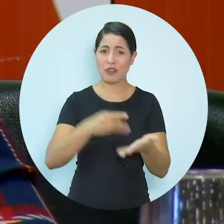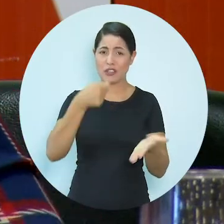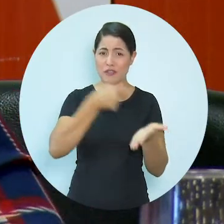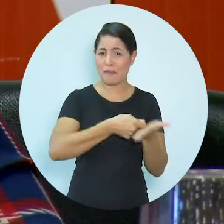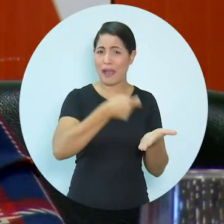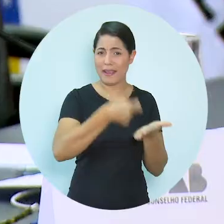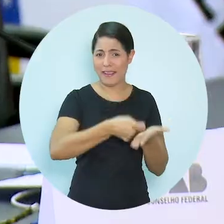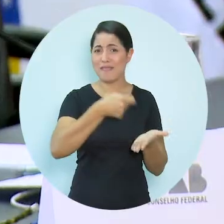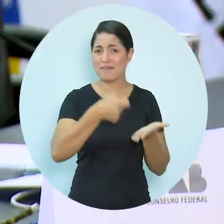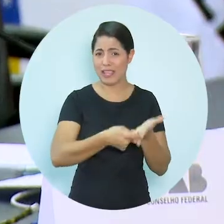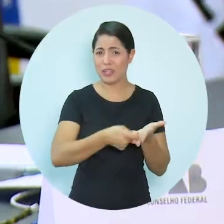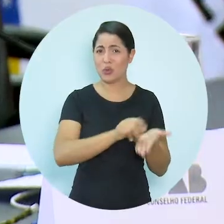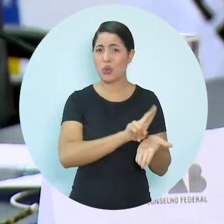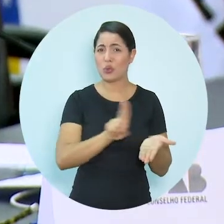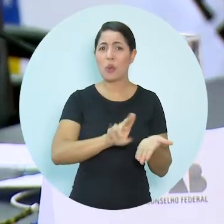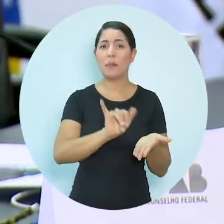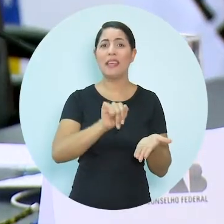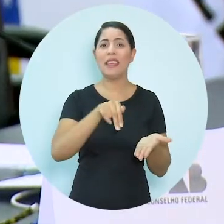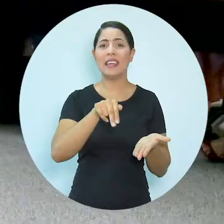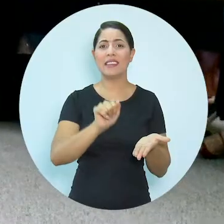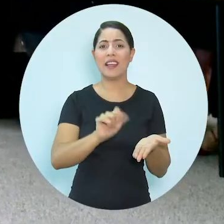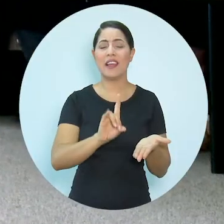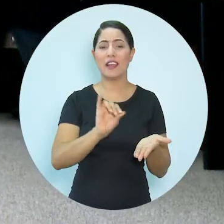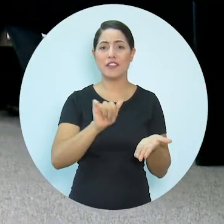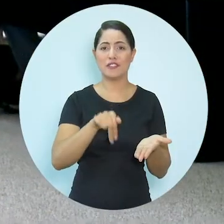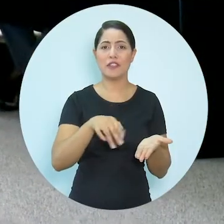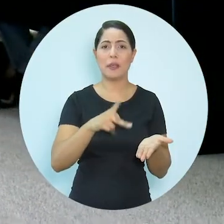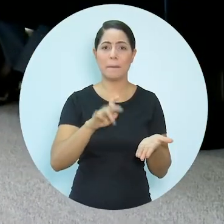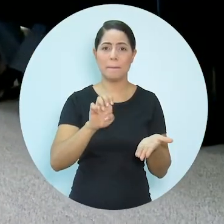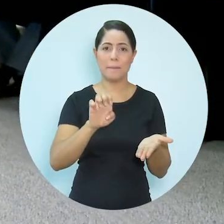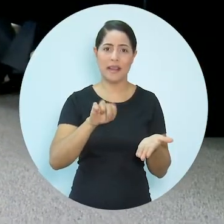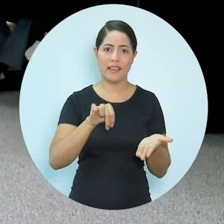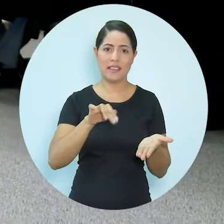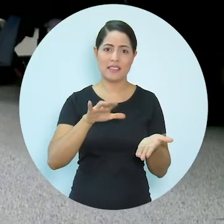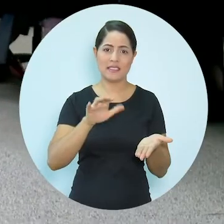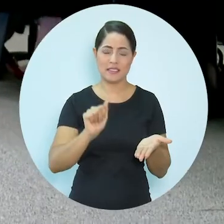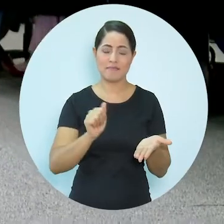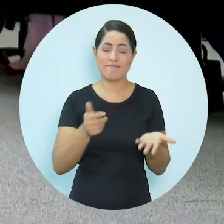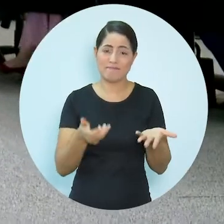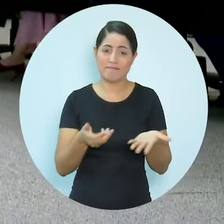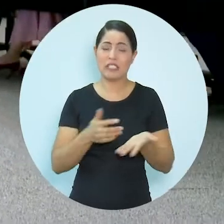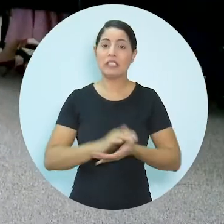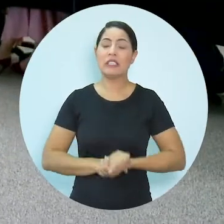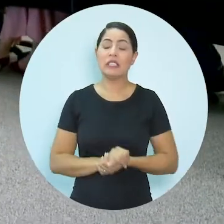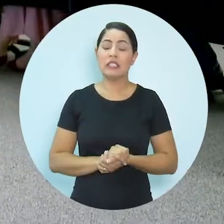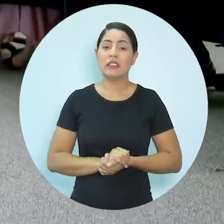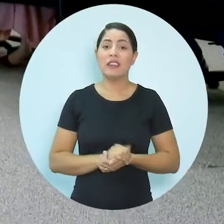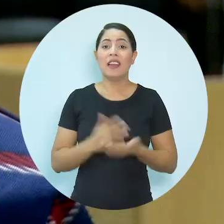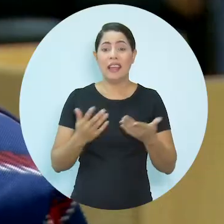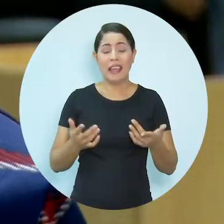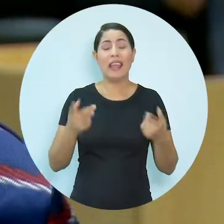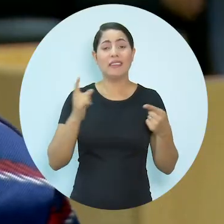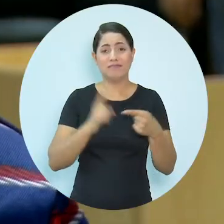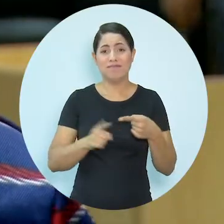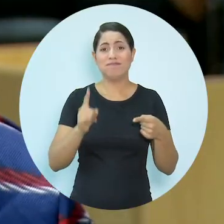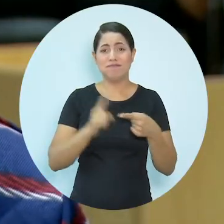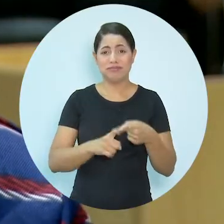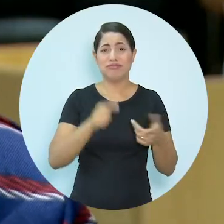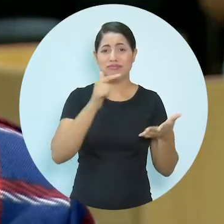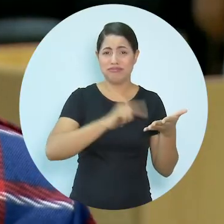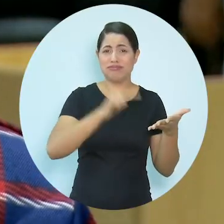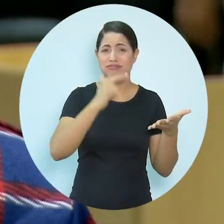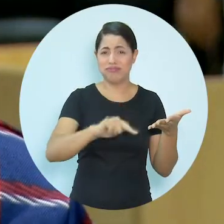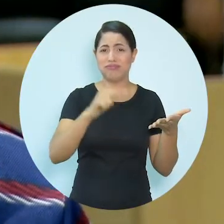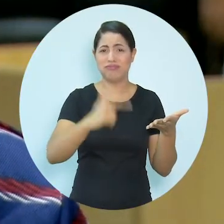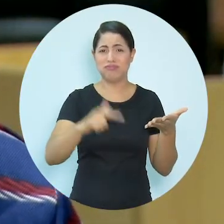seccionais, a inadimplência da advocacia, que prejudica a manutenção das contas do sistema OAB. É pauta recorrente